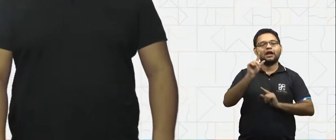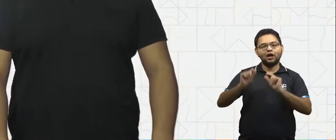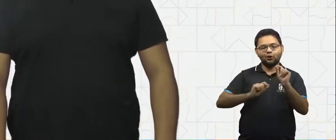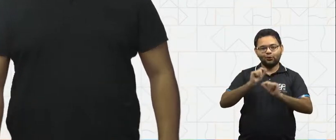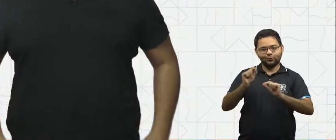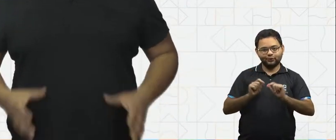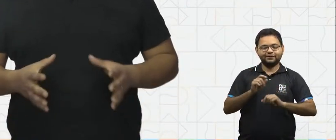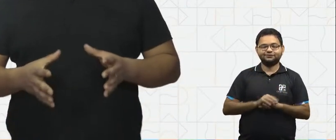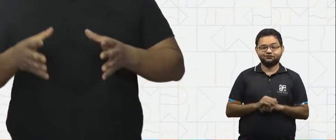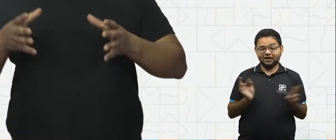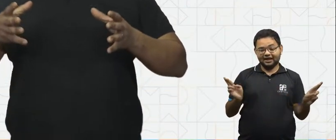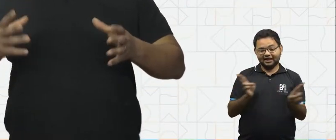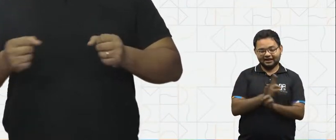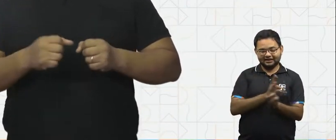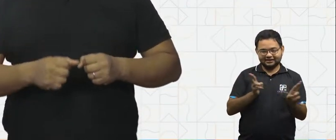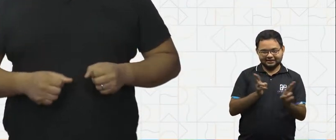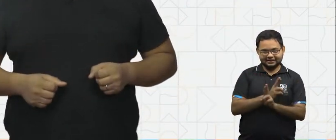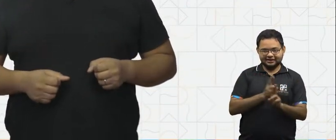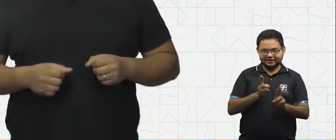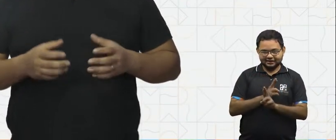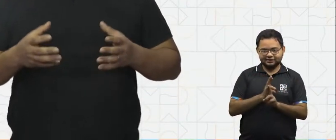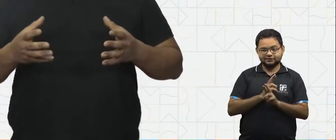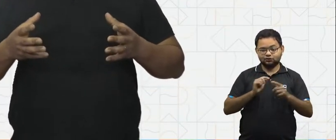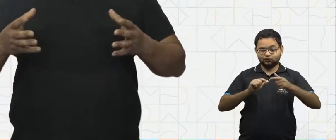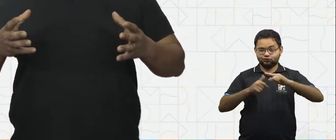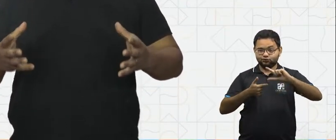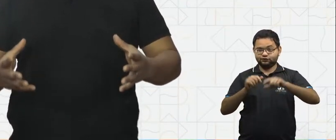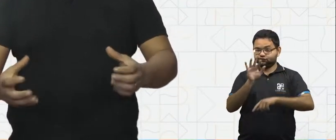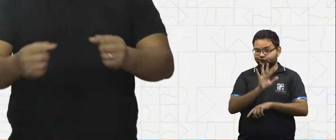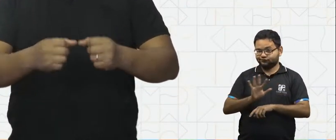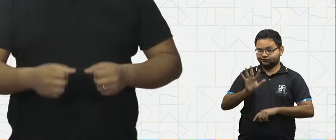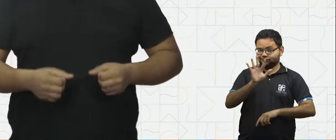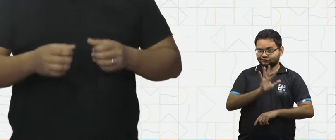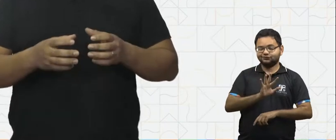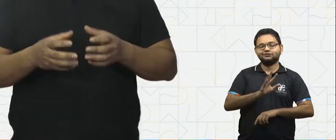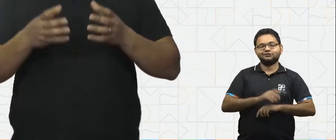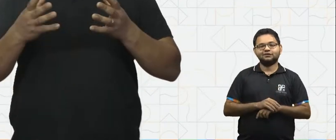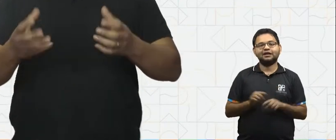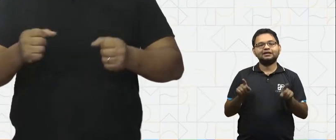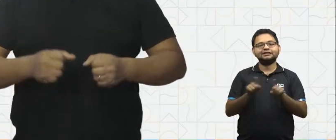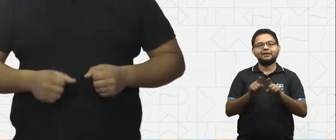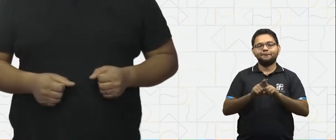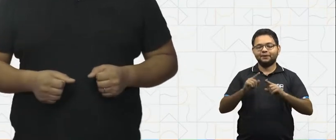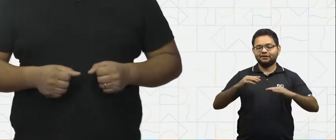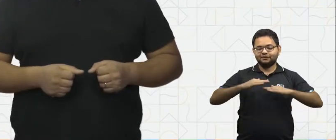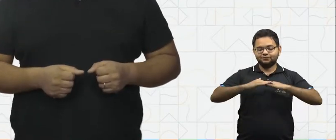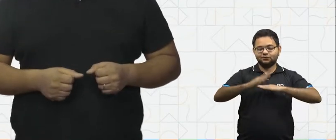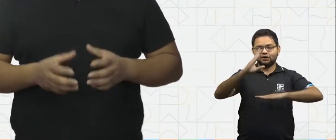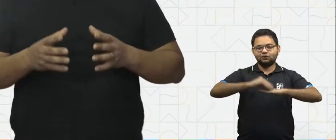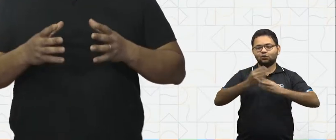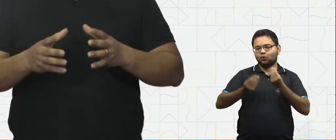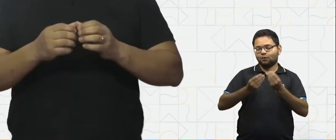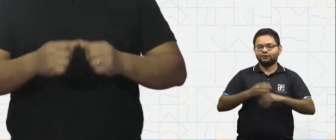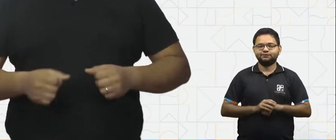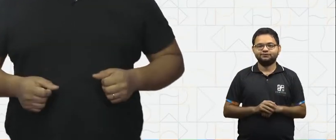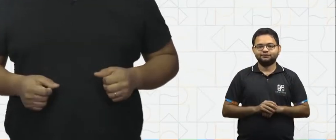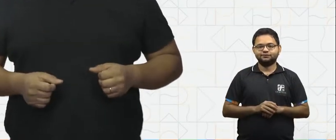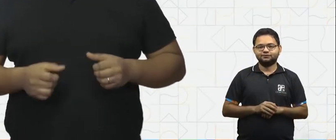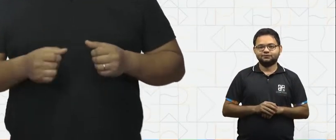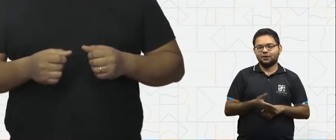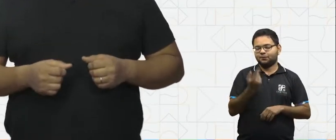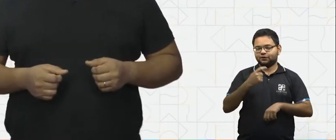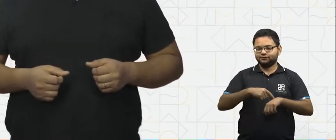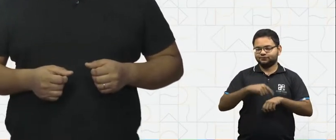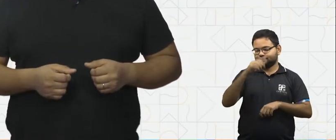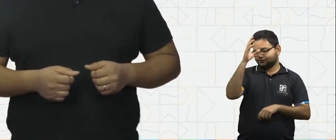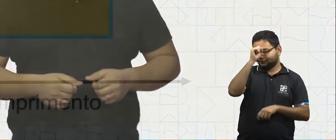vamos trabalhar associações de figuras espaciais e suas planificações. Então, vamos lá para a